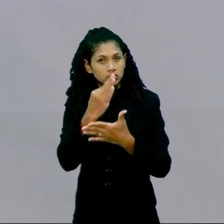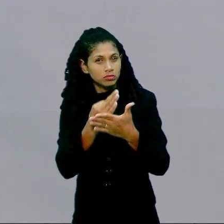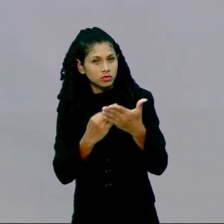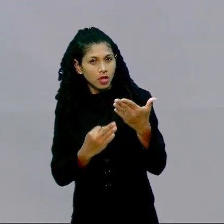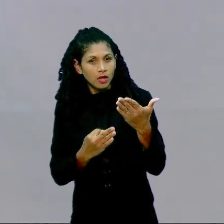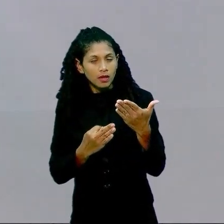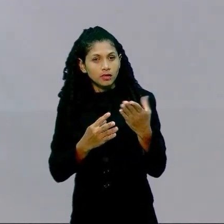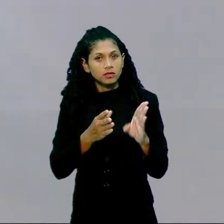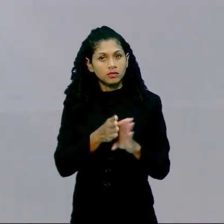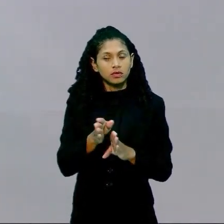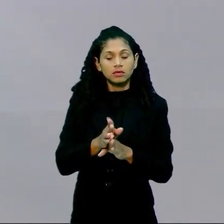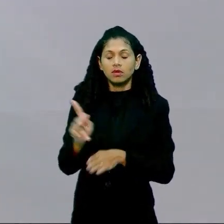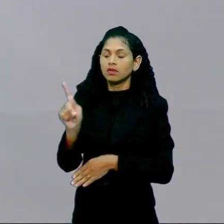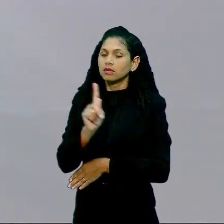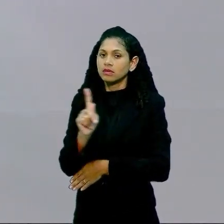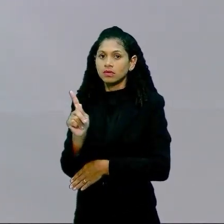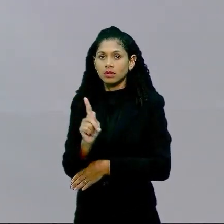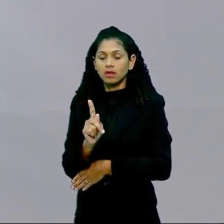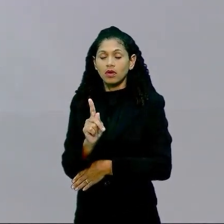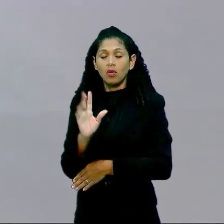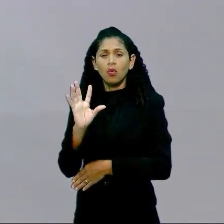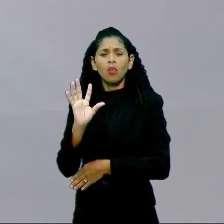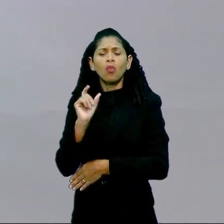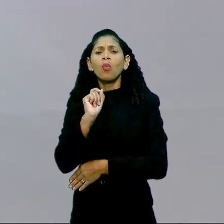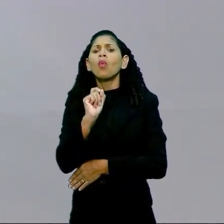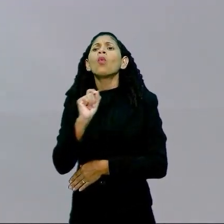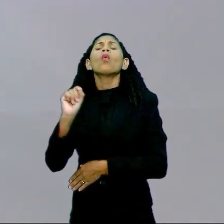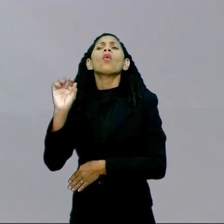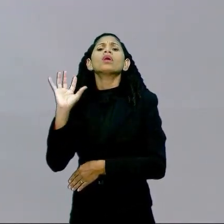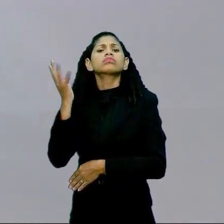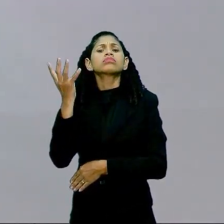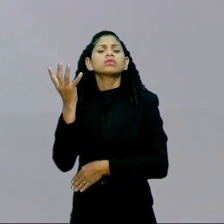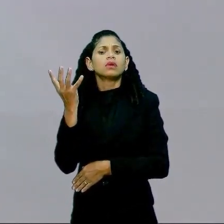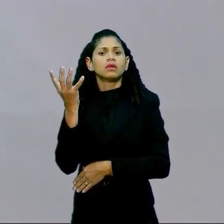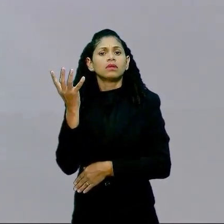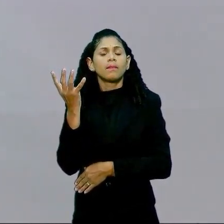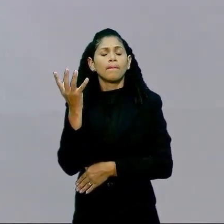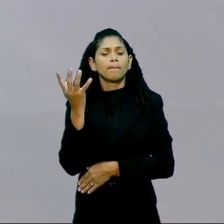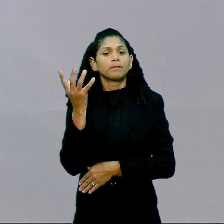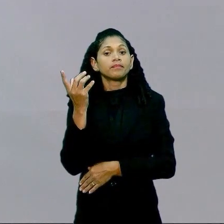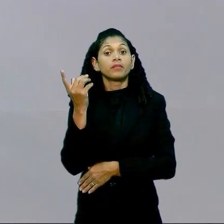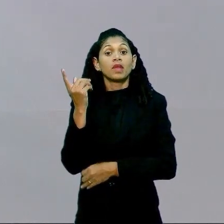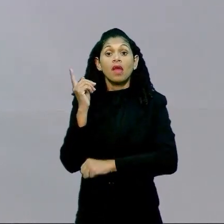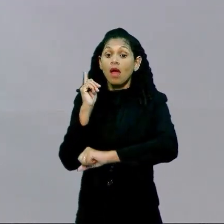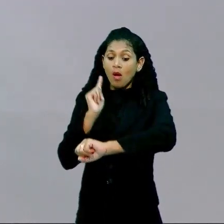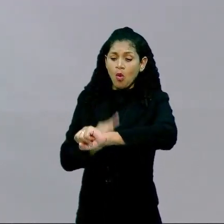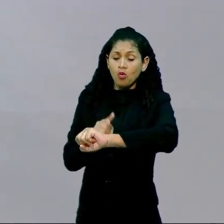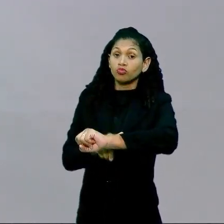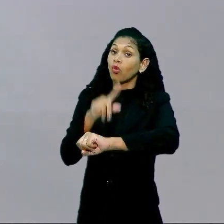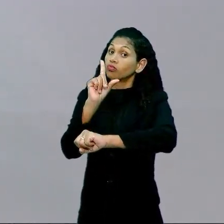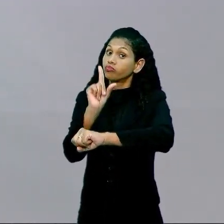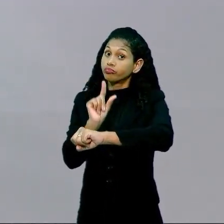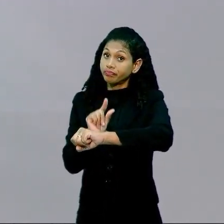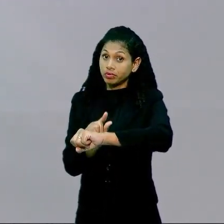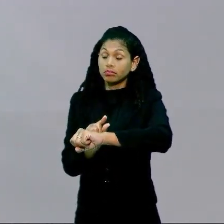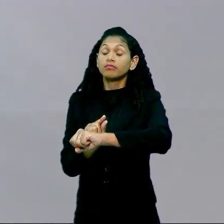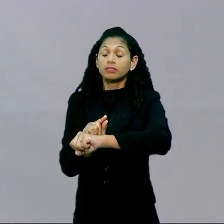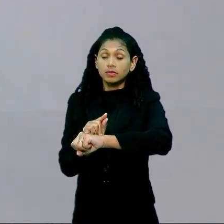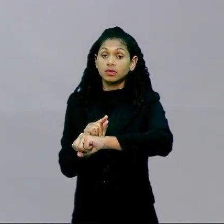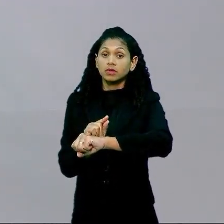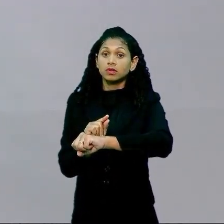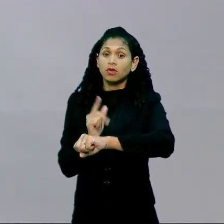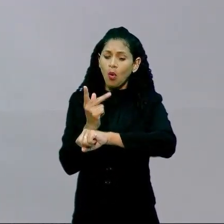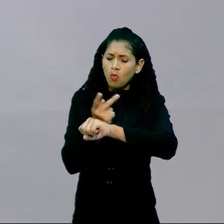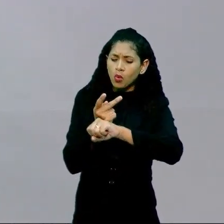daí que está em tela. O que acontece? Como a gente tem pouco tempo para realizar as questões, a gente sempre busca identificar